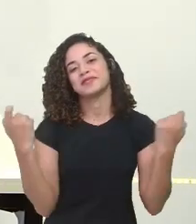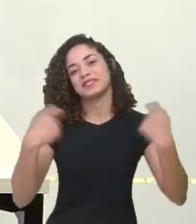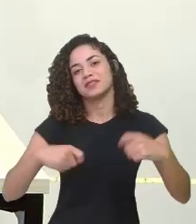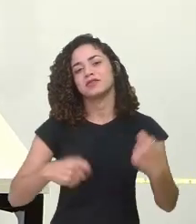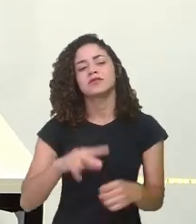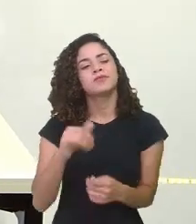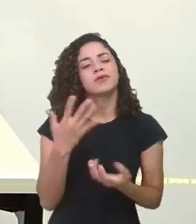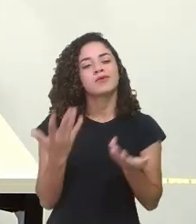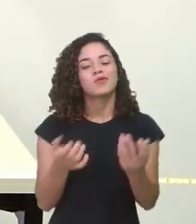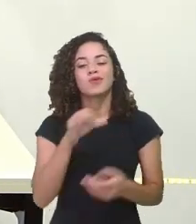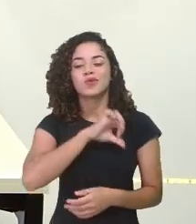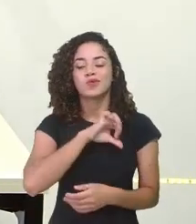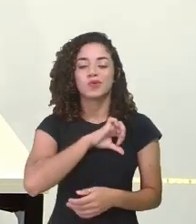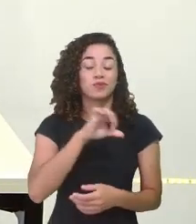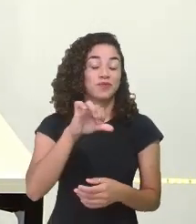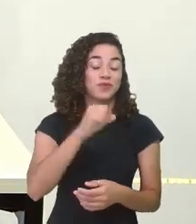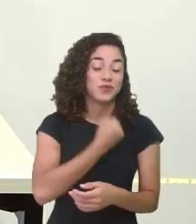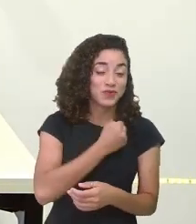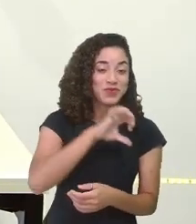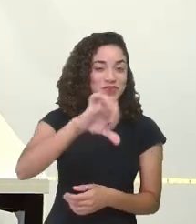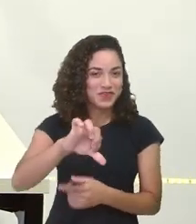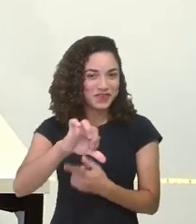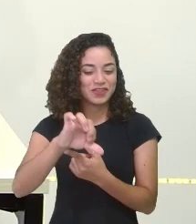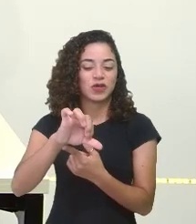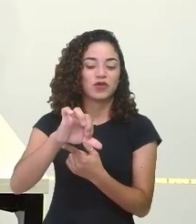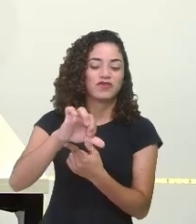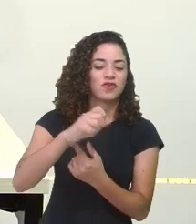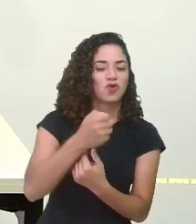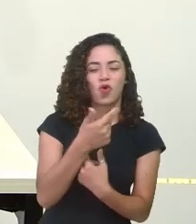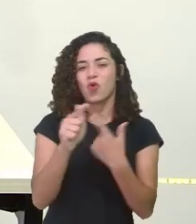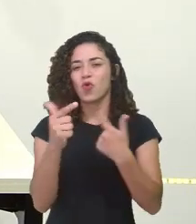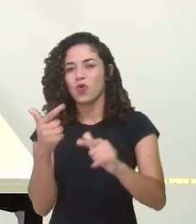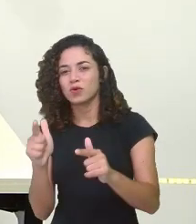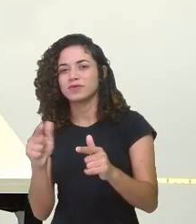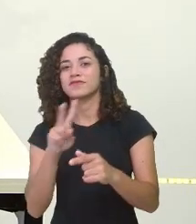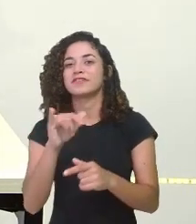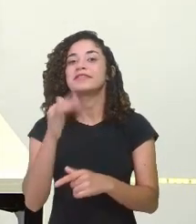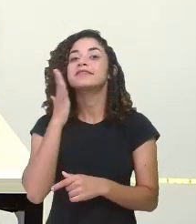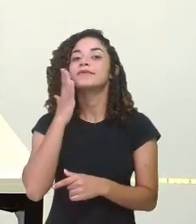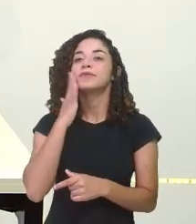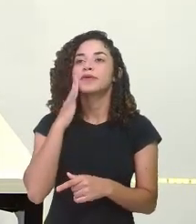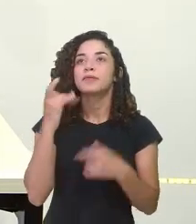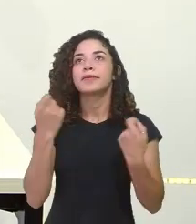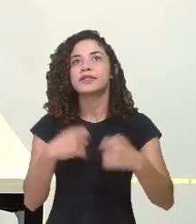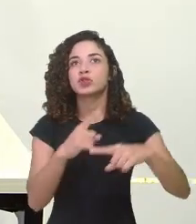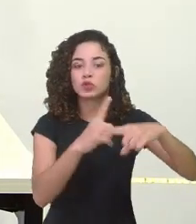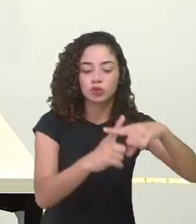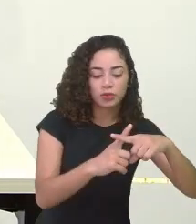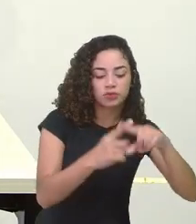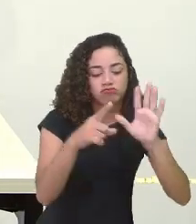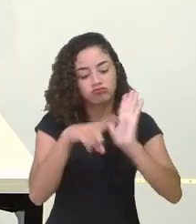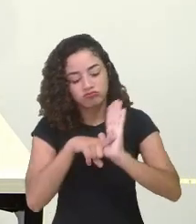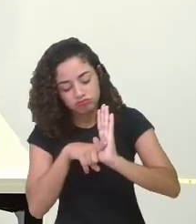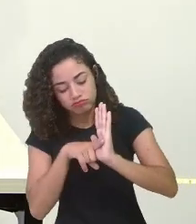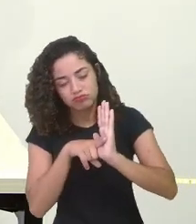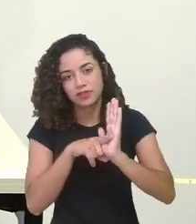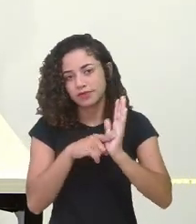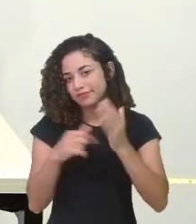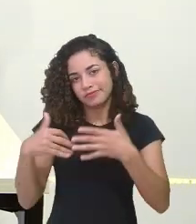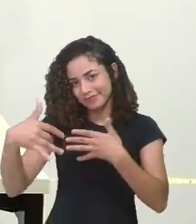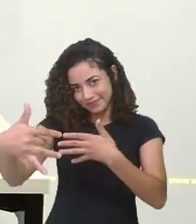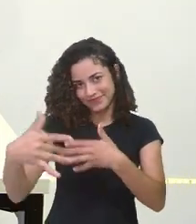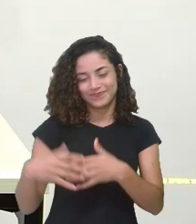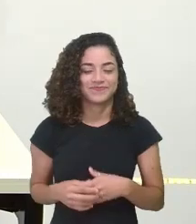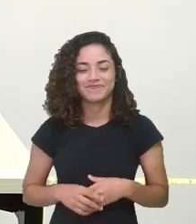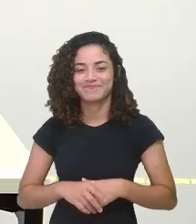número representa, a quantidade que ele representa para fazer somas, para fazer subtrações e assim por diante, tá?